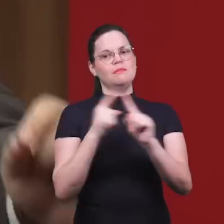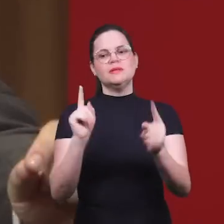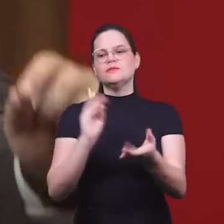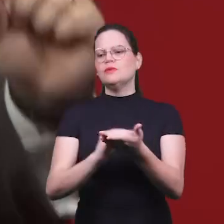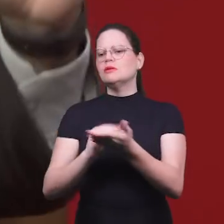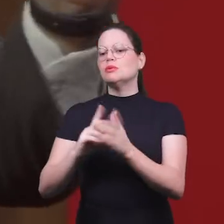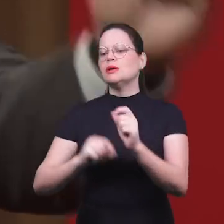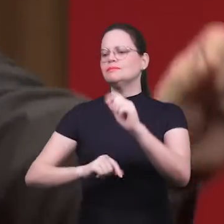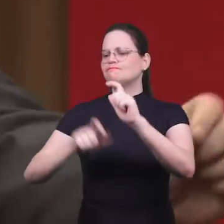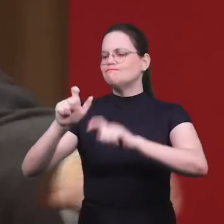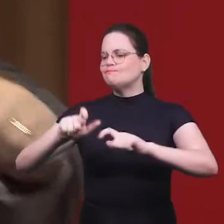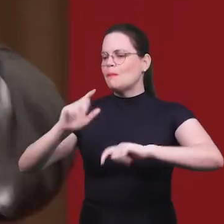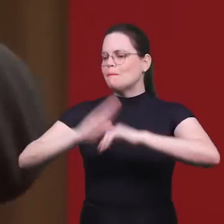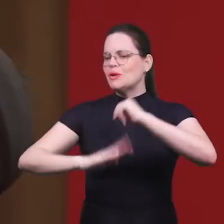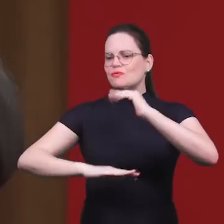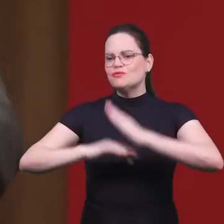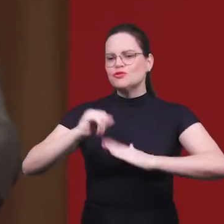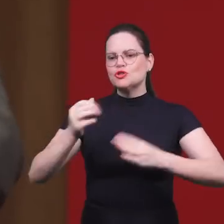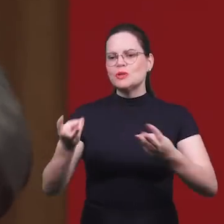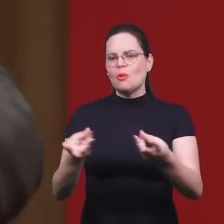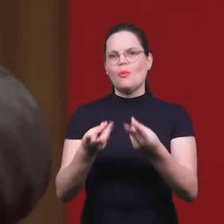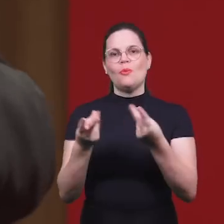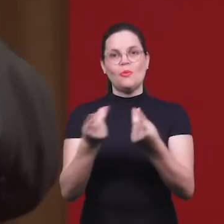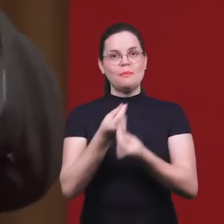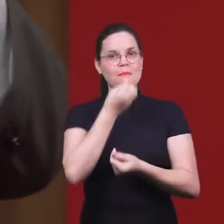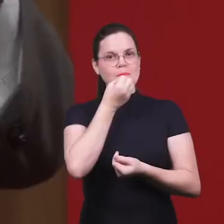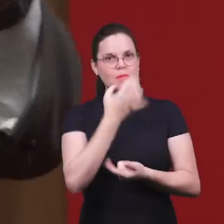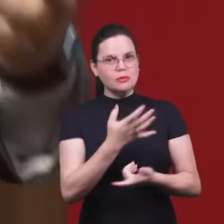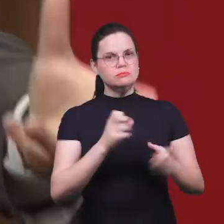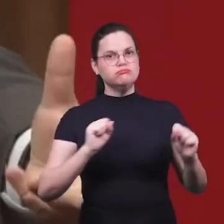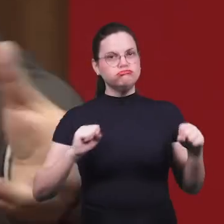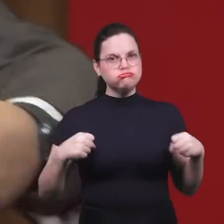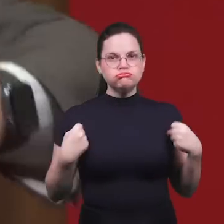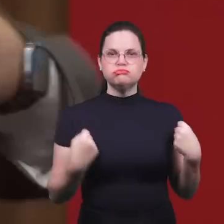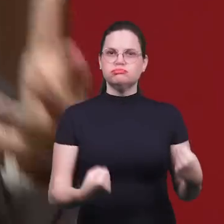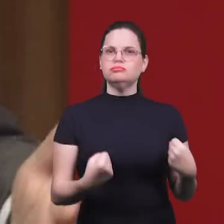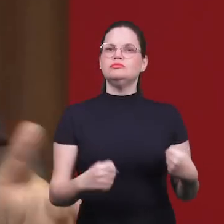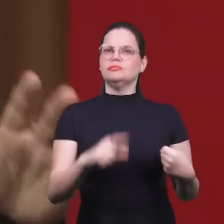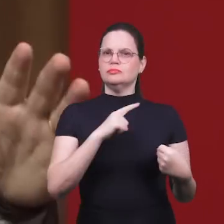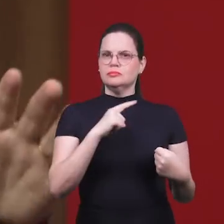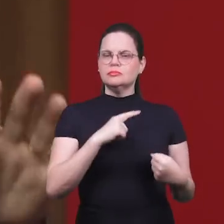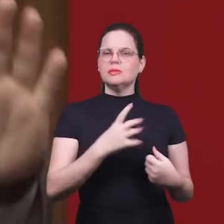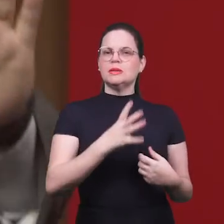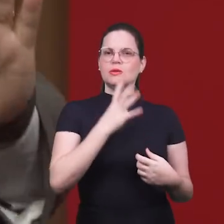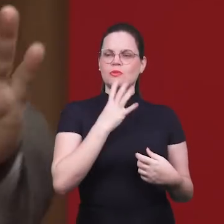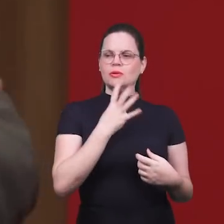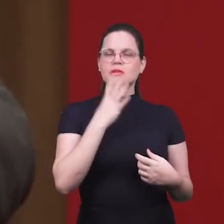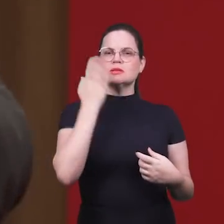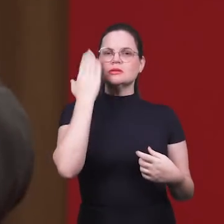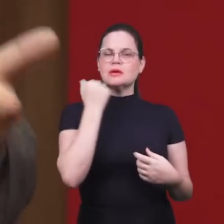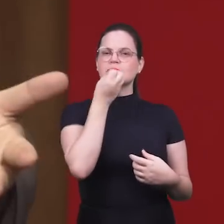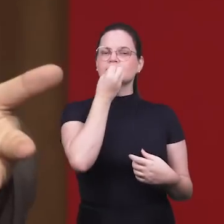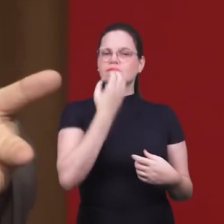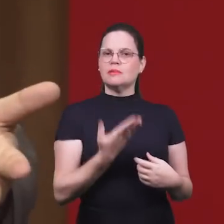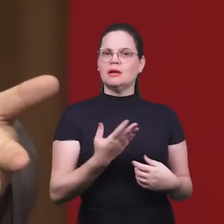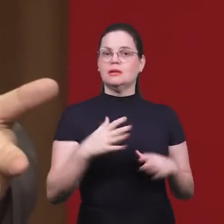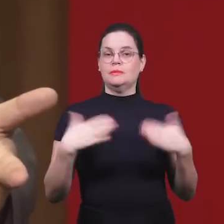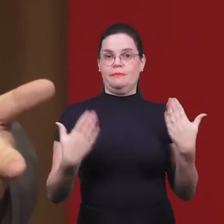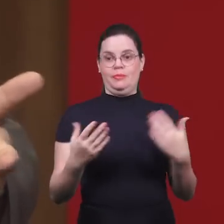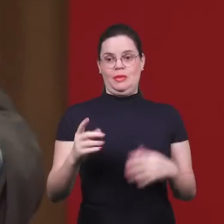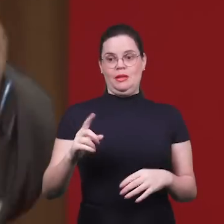bem qualificados, experientes, profissionais dedicados, profissionais que tenham ali, se conheçam. Então, a preocupação